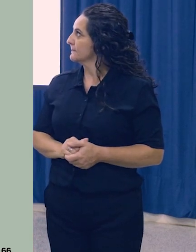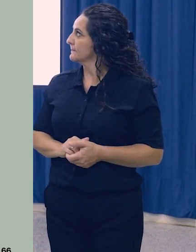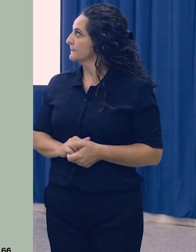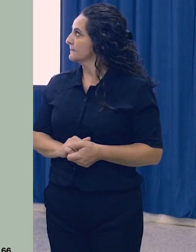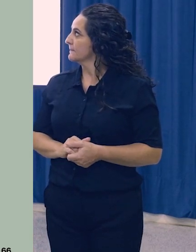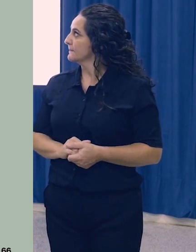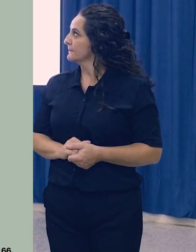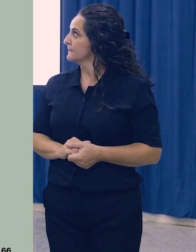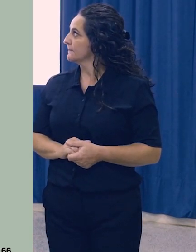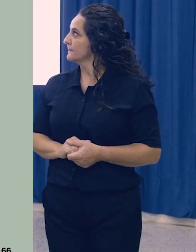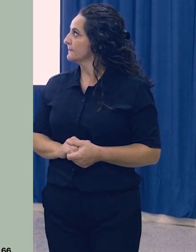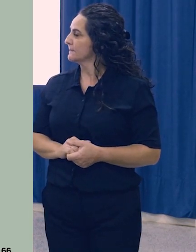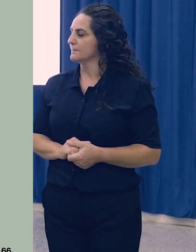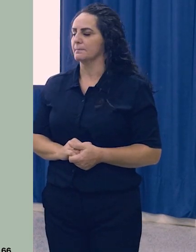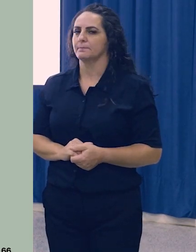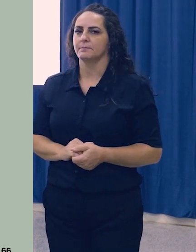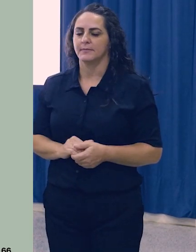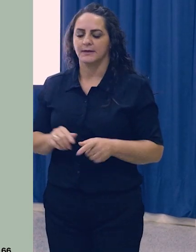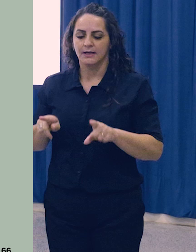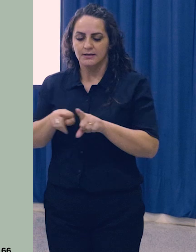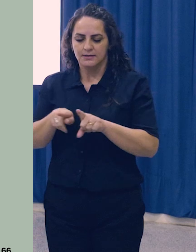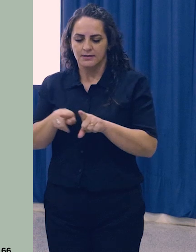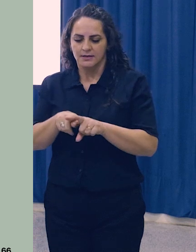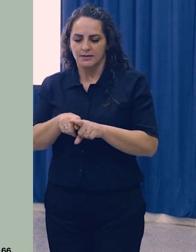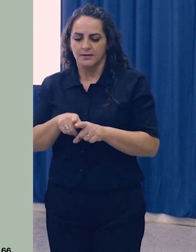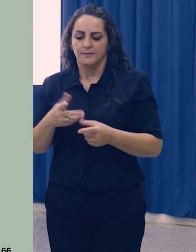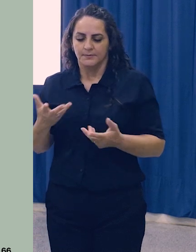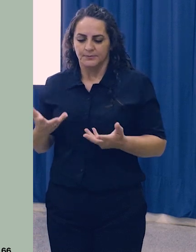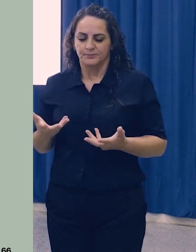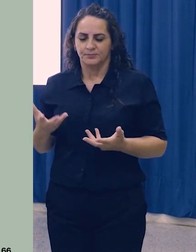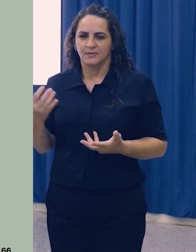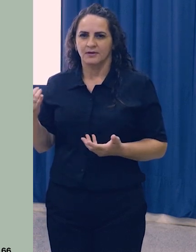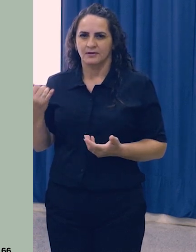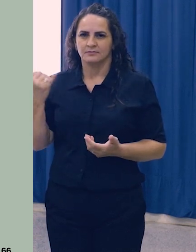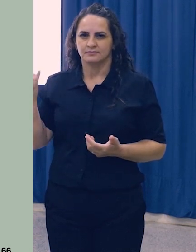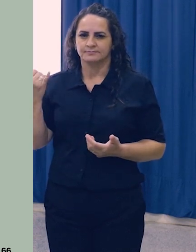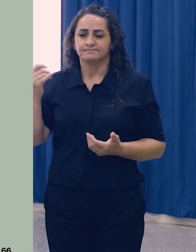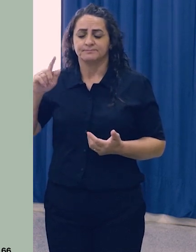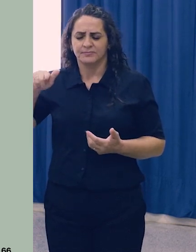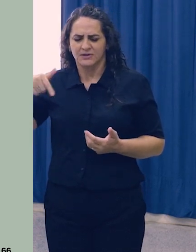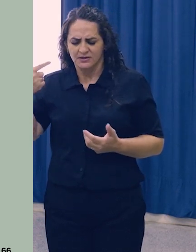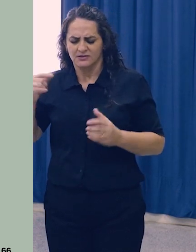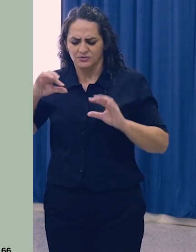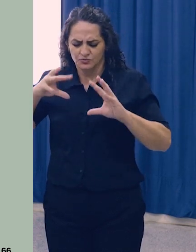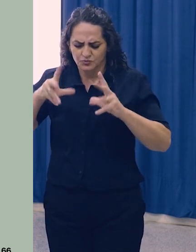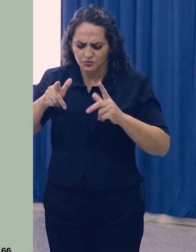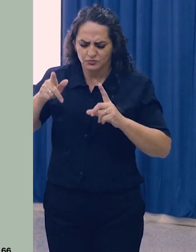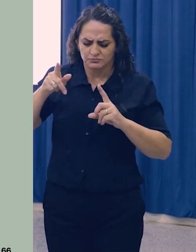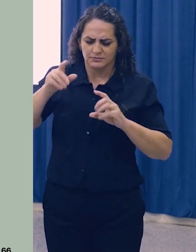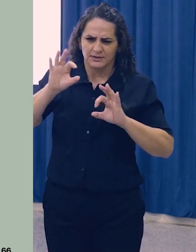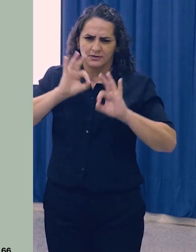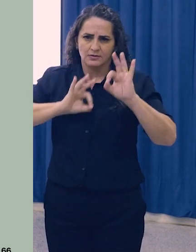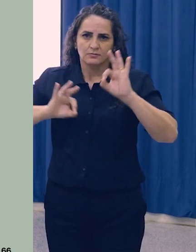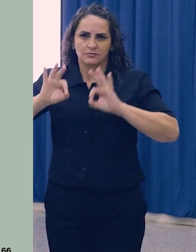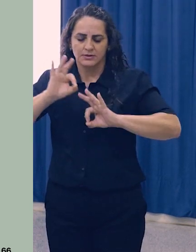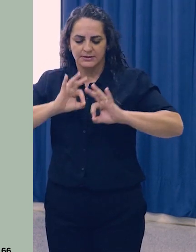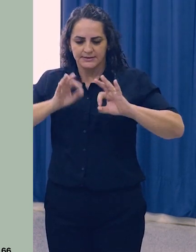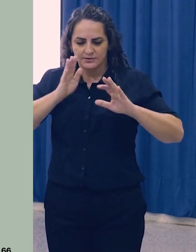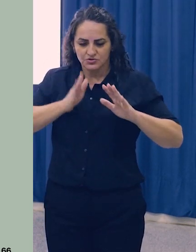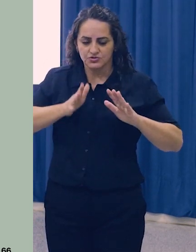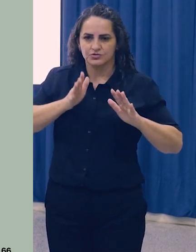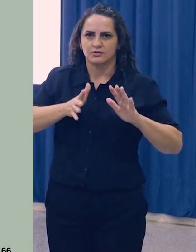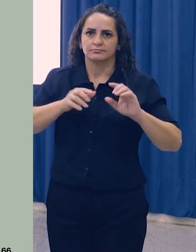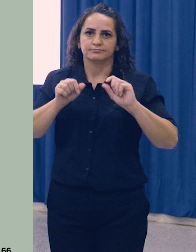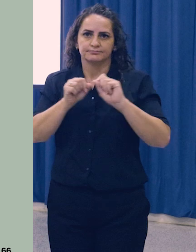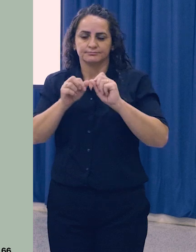Também é importante, depois de ter todo o plano construído e de já ter